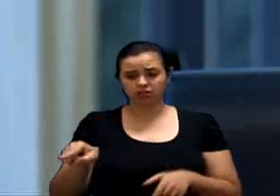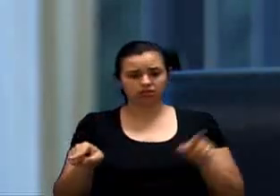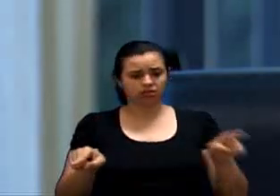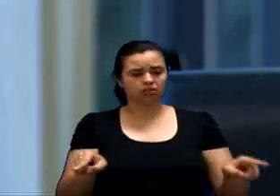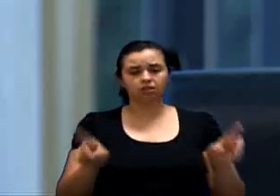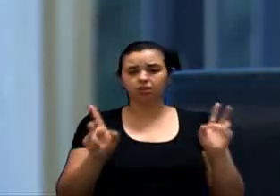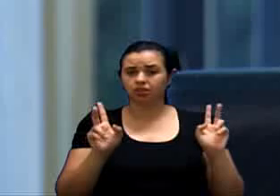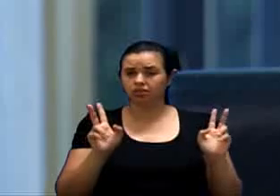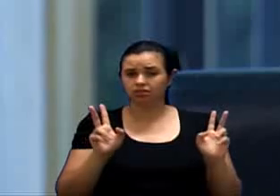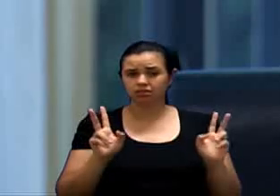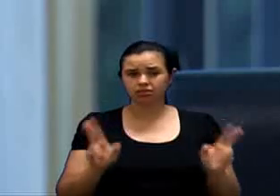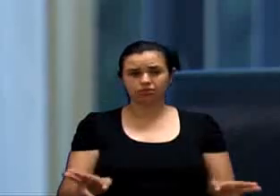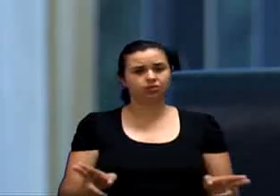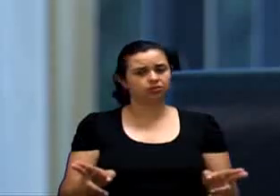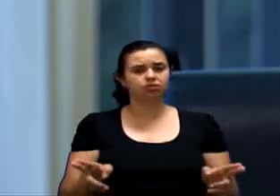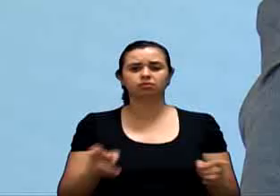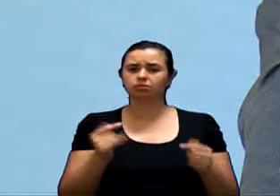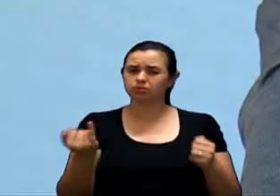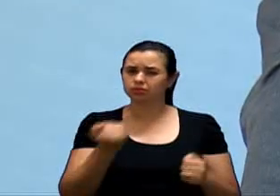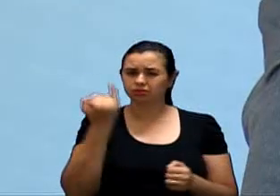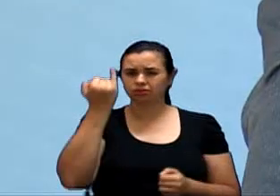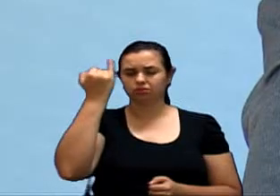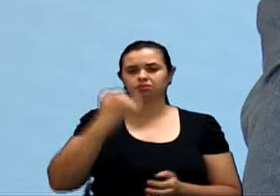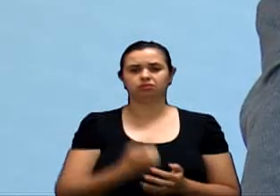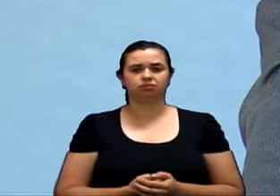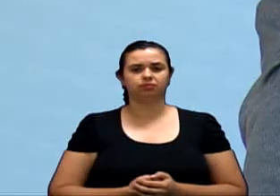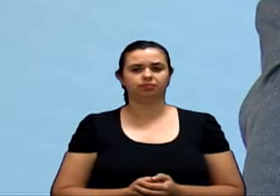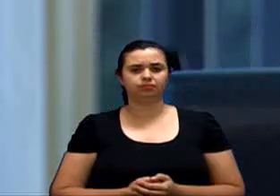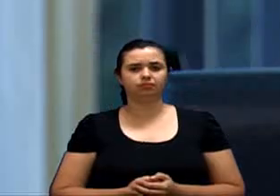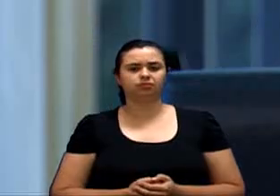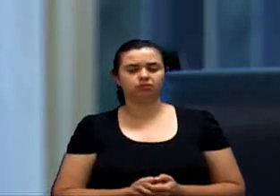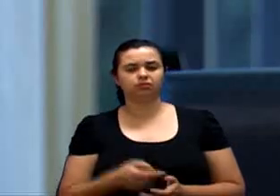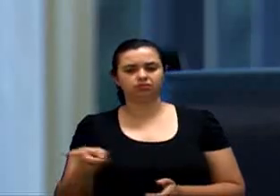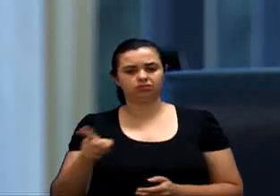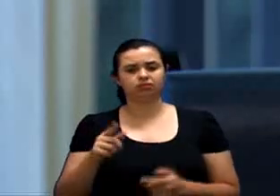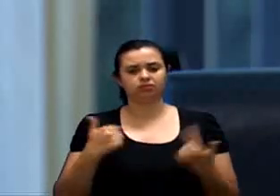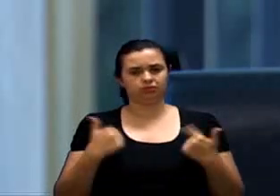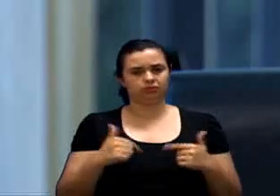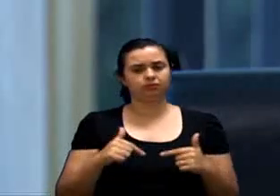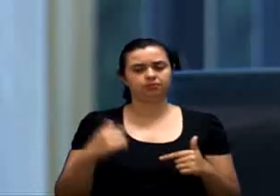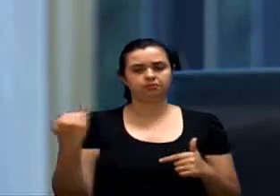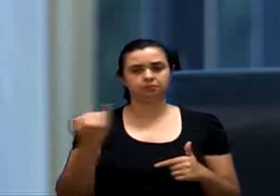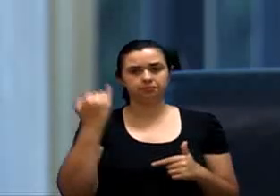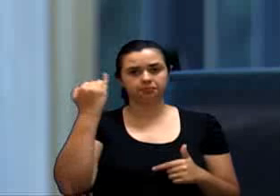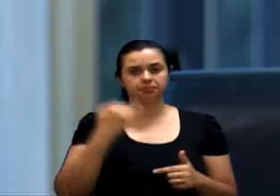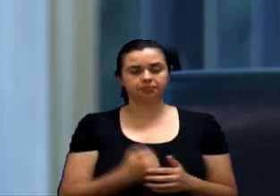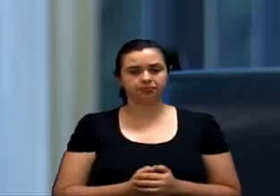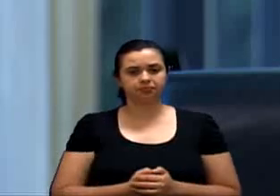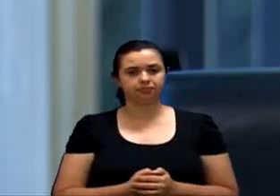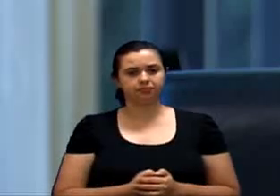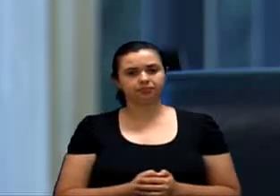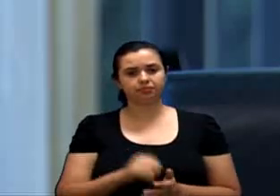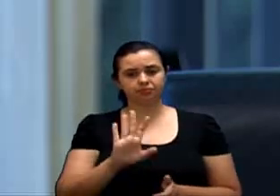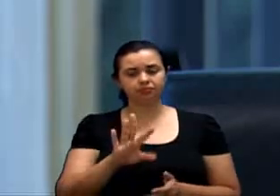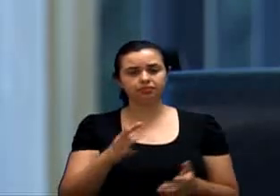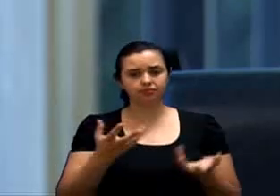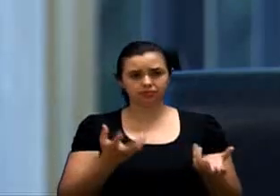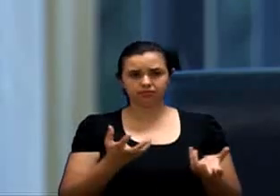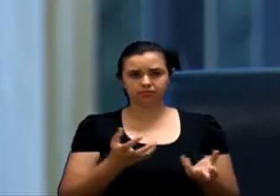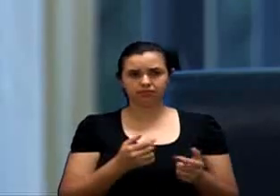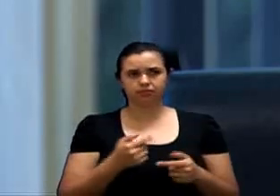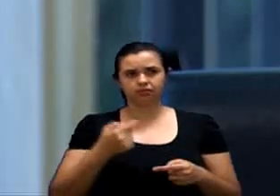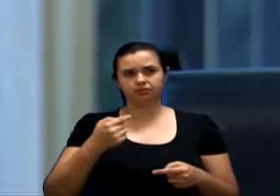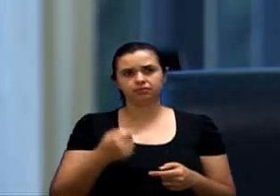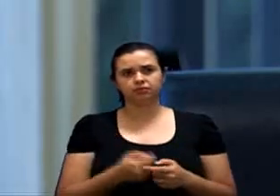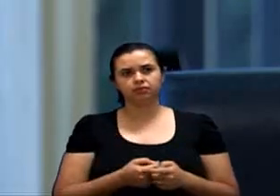está cumprindo. Sem dúvida nenhuma. Eles estão fazendo um trabalho aí importante para a cidade. E eu gostaria só de trazer uma